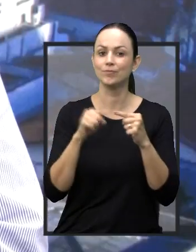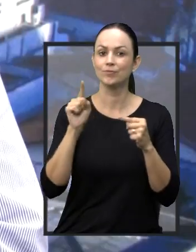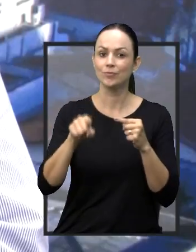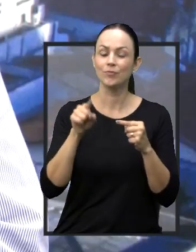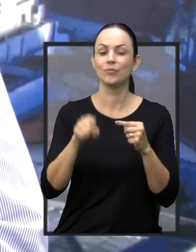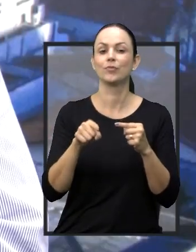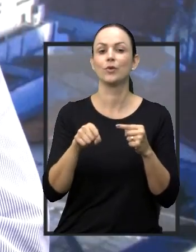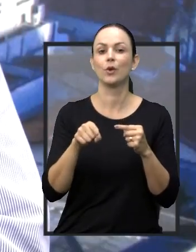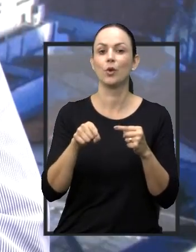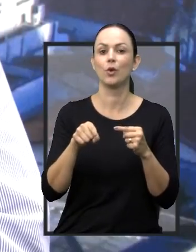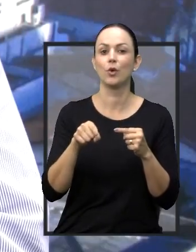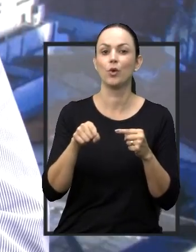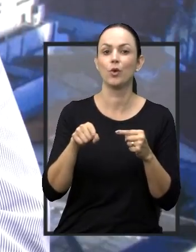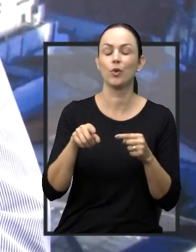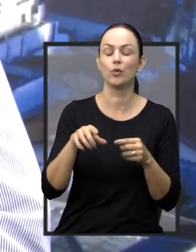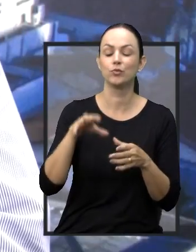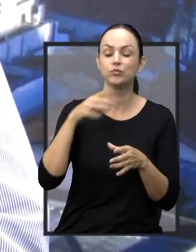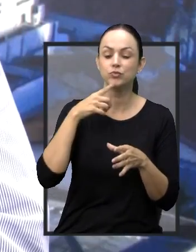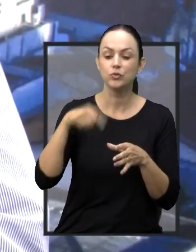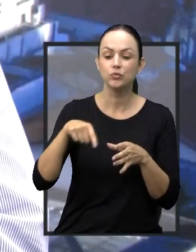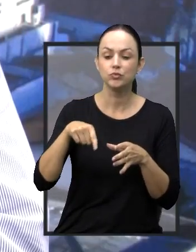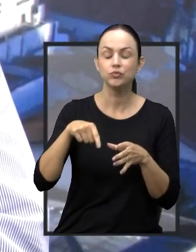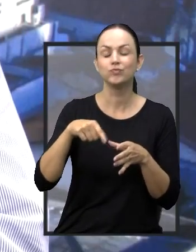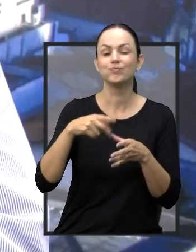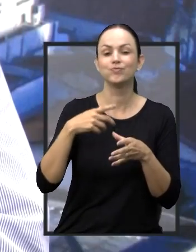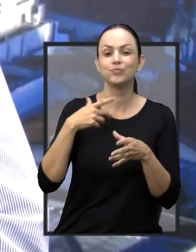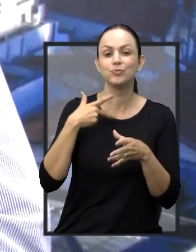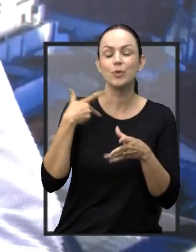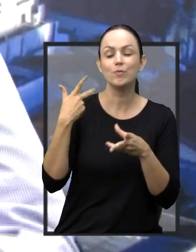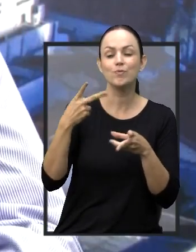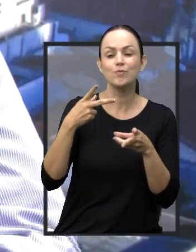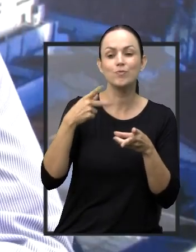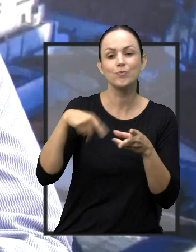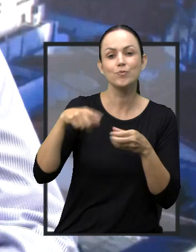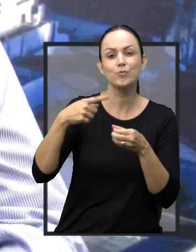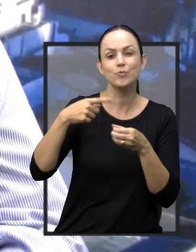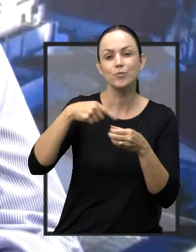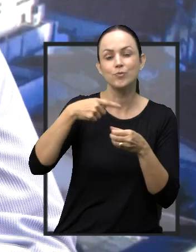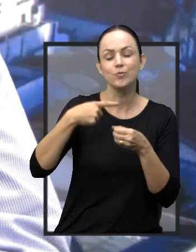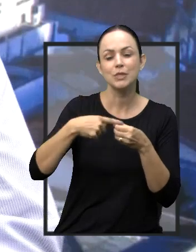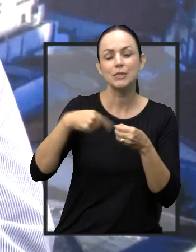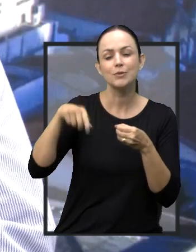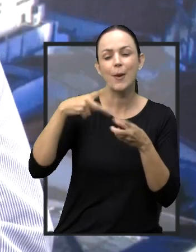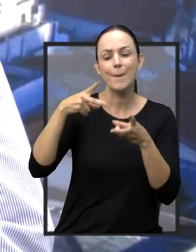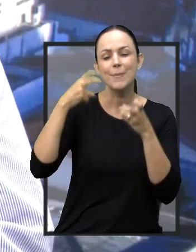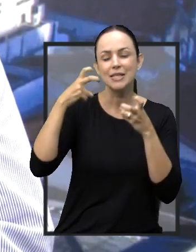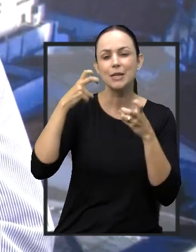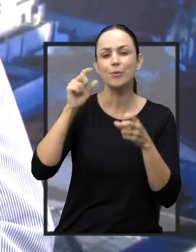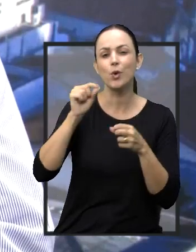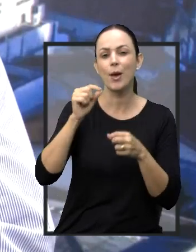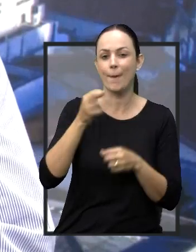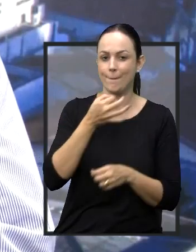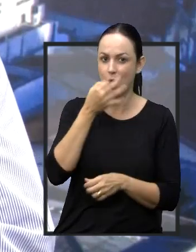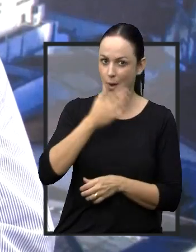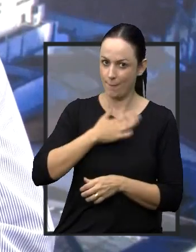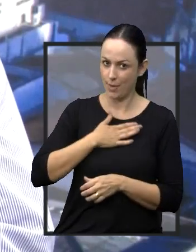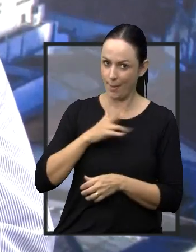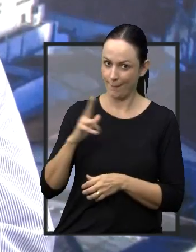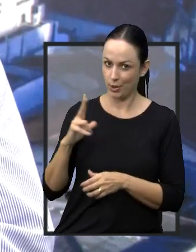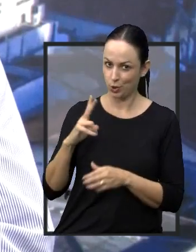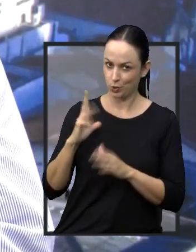municipal, porque a gente tem percebido, são opiniões pessoais minhas, né, da